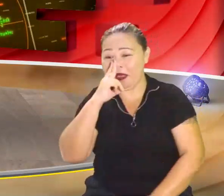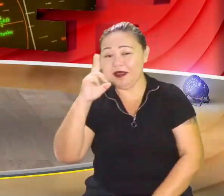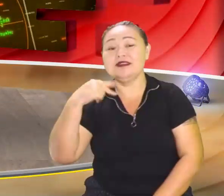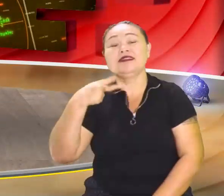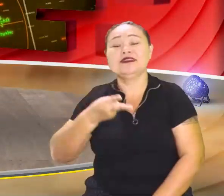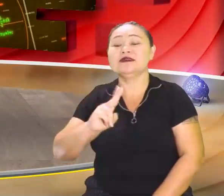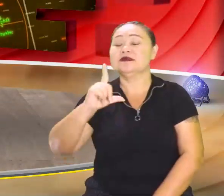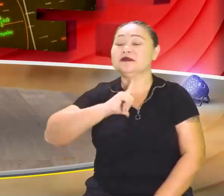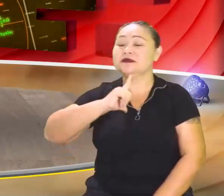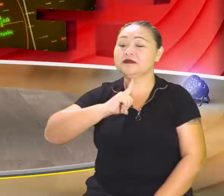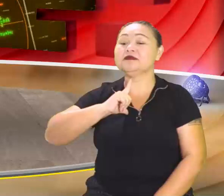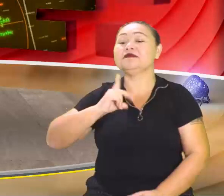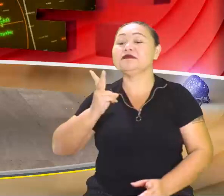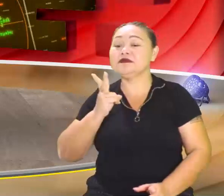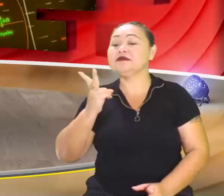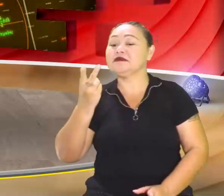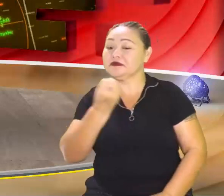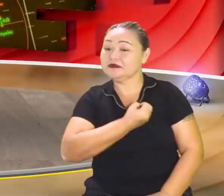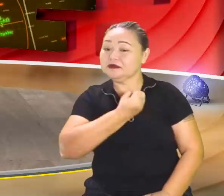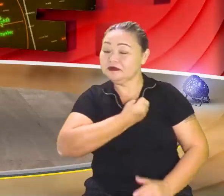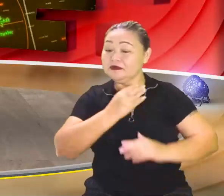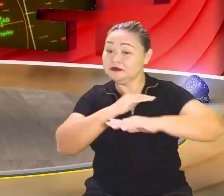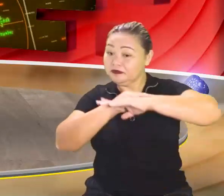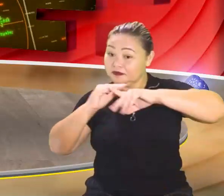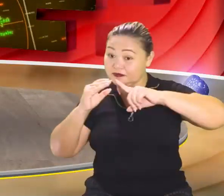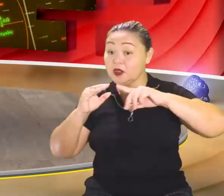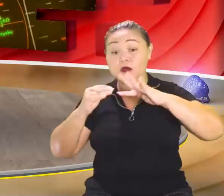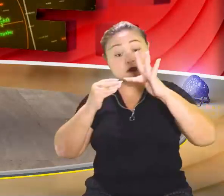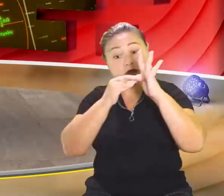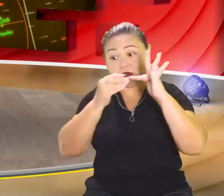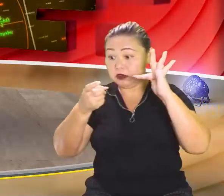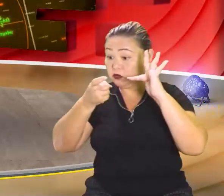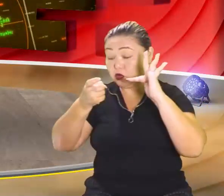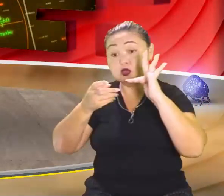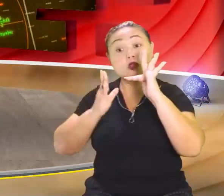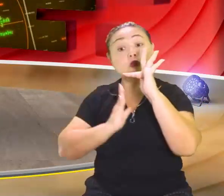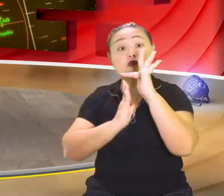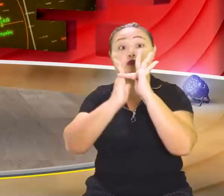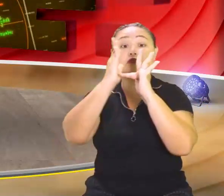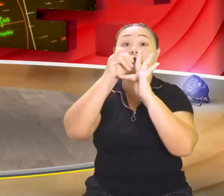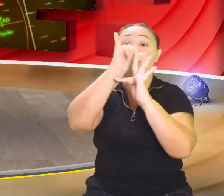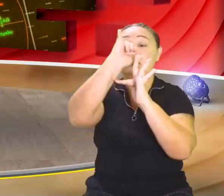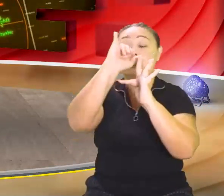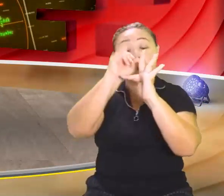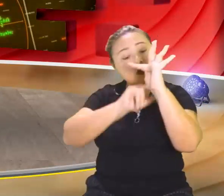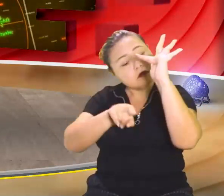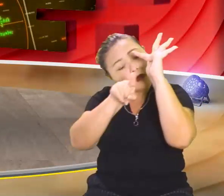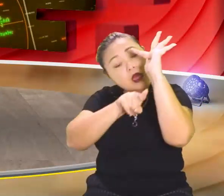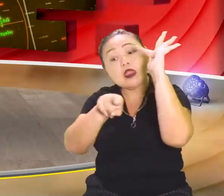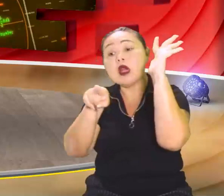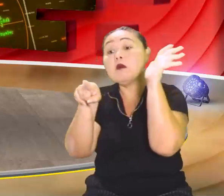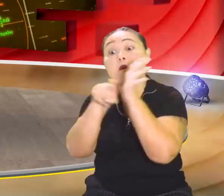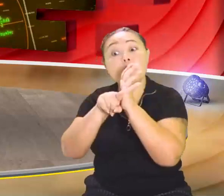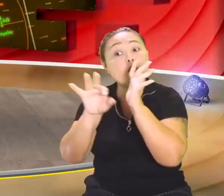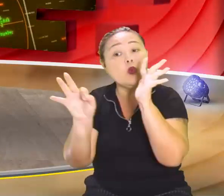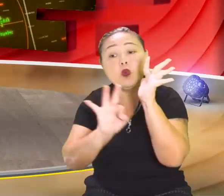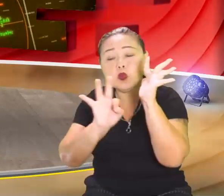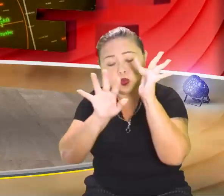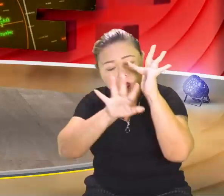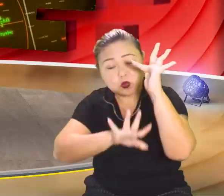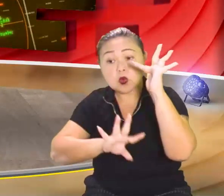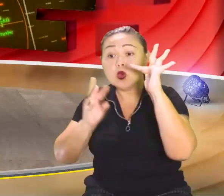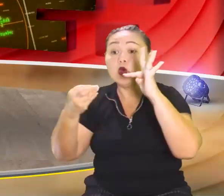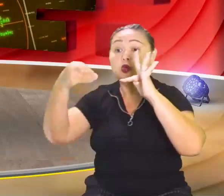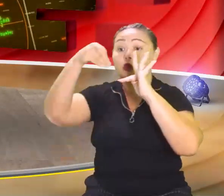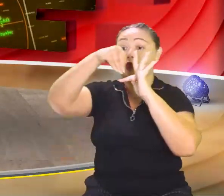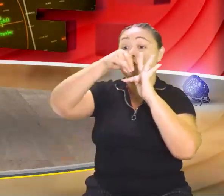que sempre vai ter valores acima do eixo X como resultado em Y, né? Não temos imagem negativa se toda a nossa função